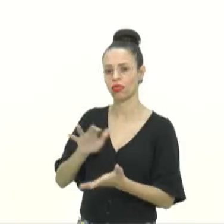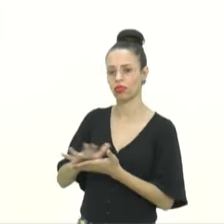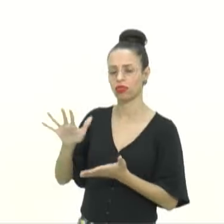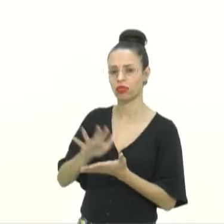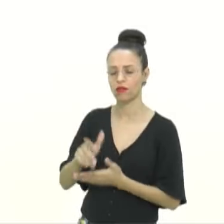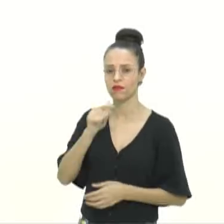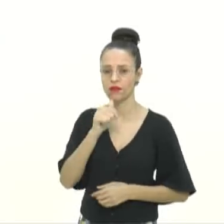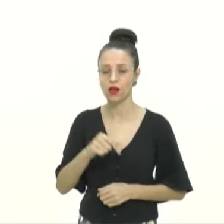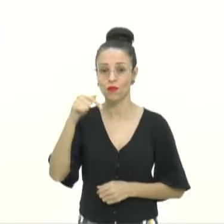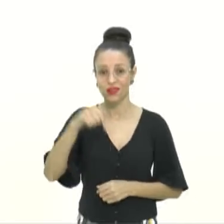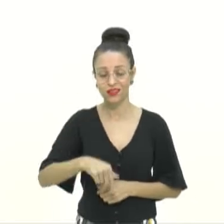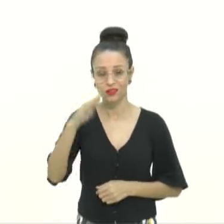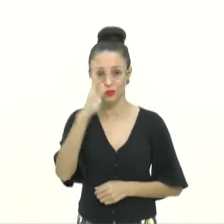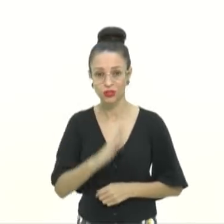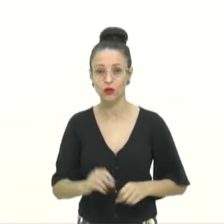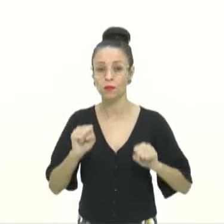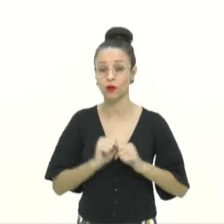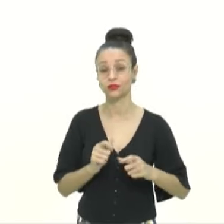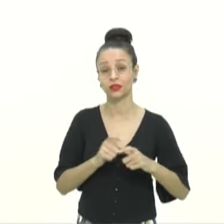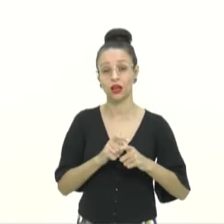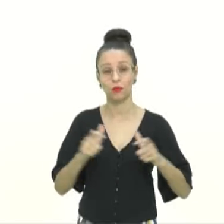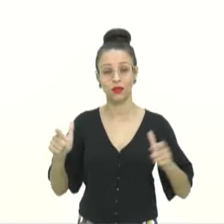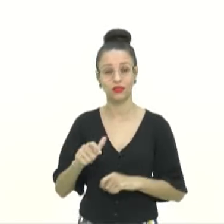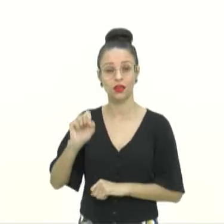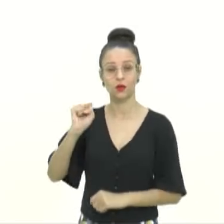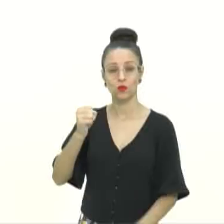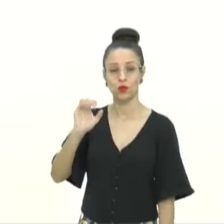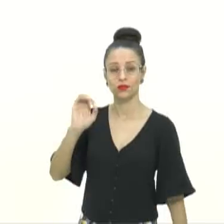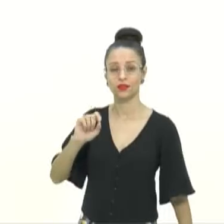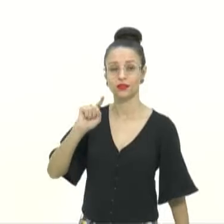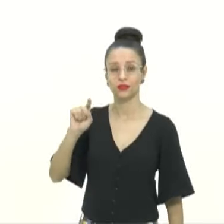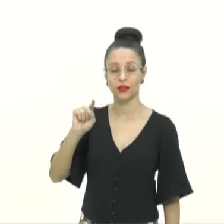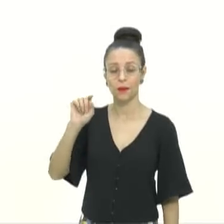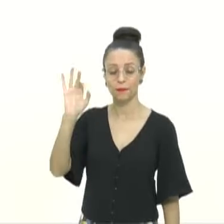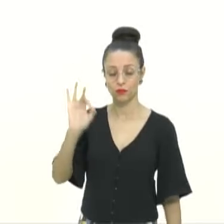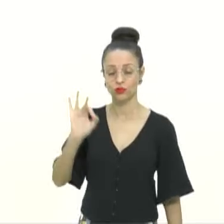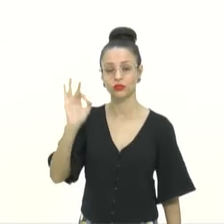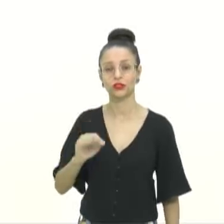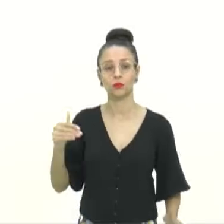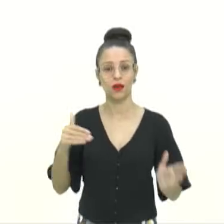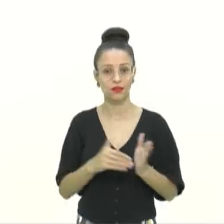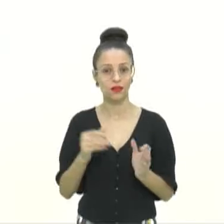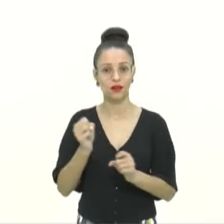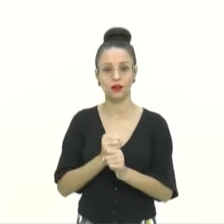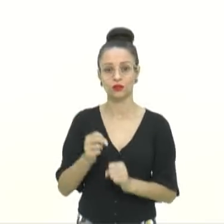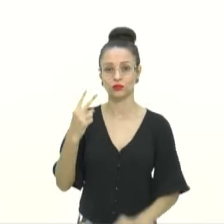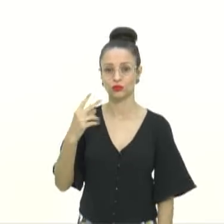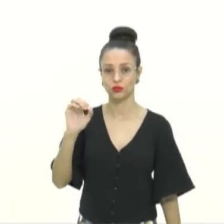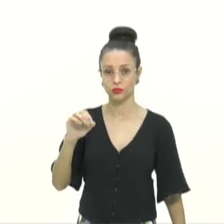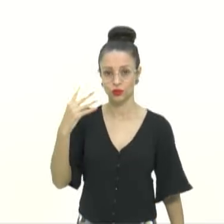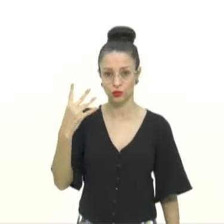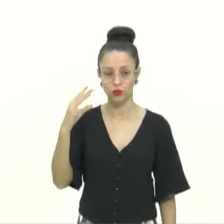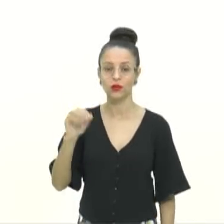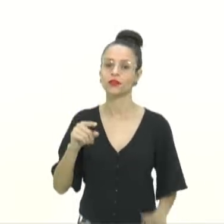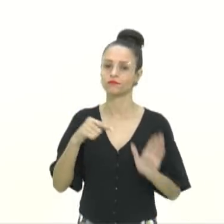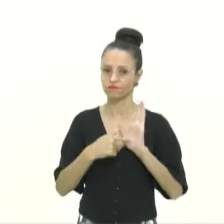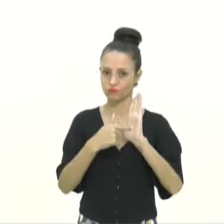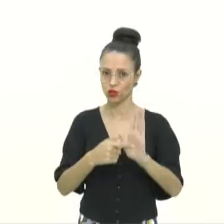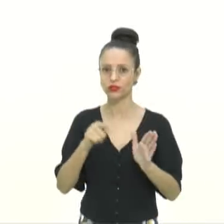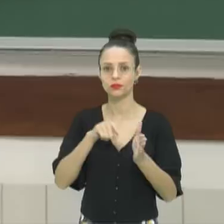no Brasil pode aumentar quase 80% até 2040, aponta